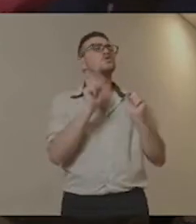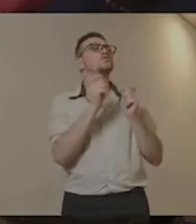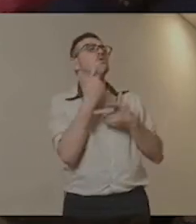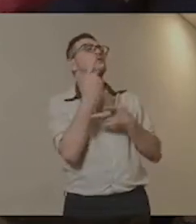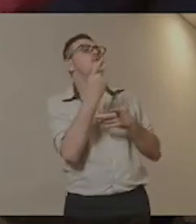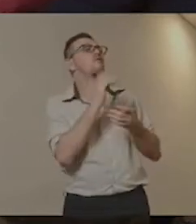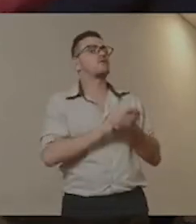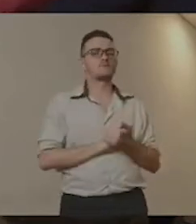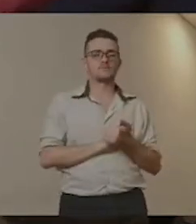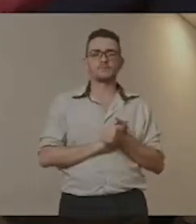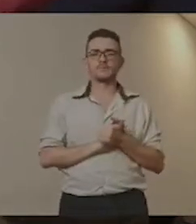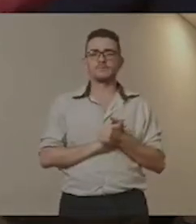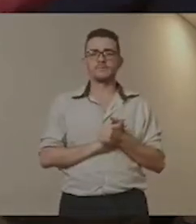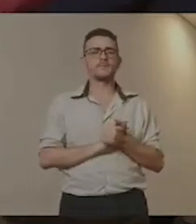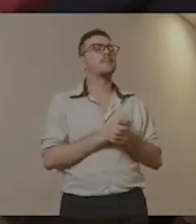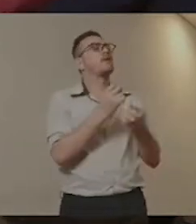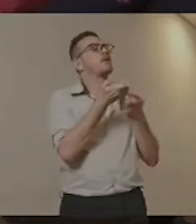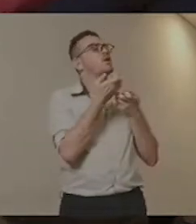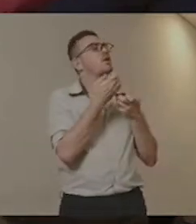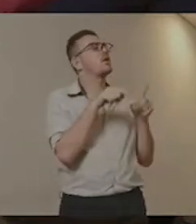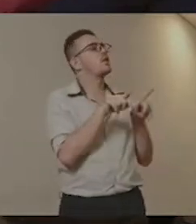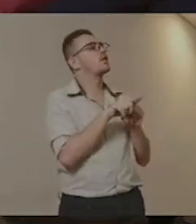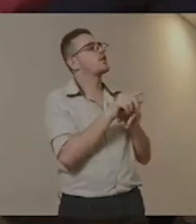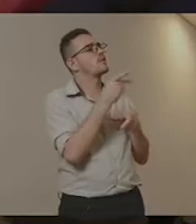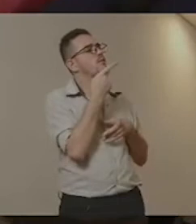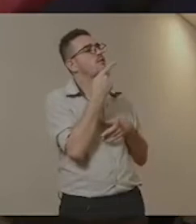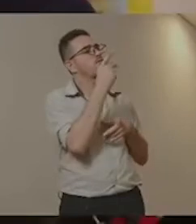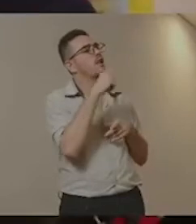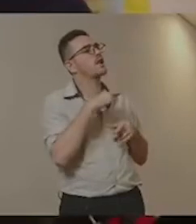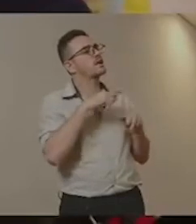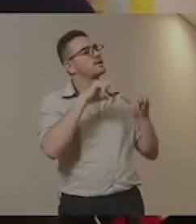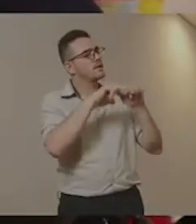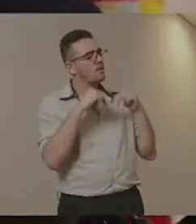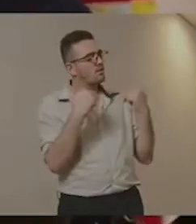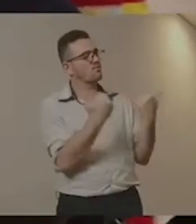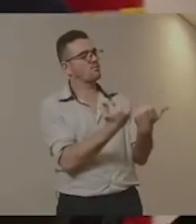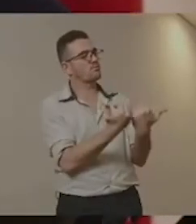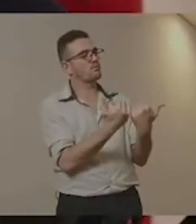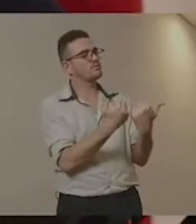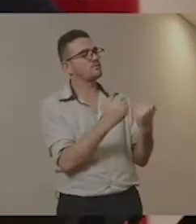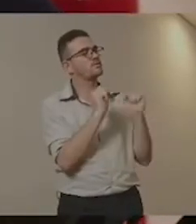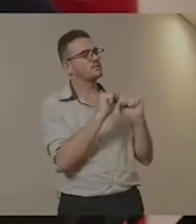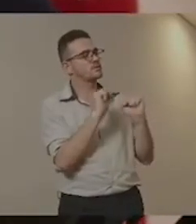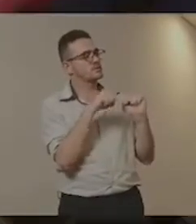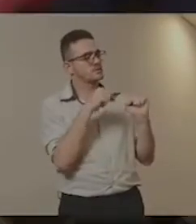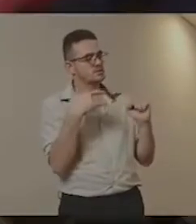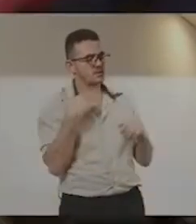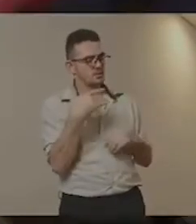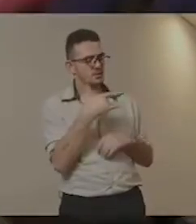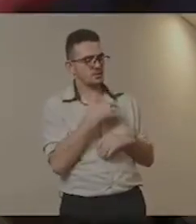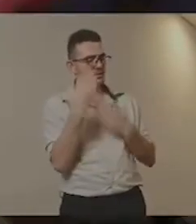de saúde mental psicóloga. Ah, que legal. Que psicológica. Legal. Tem